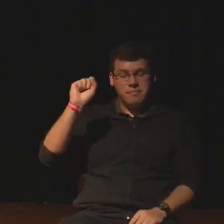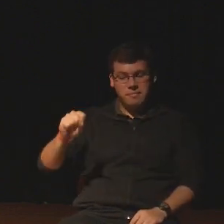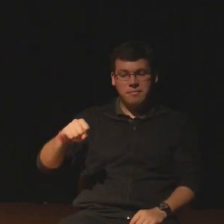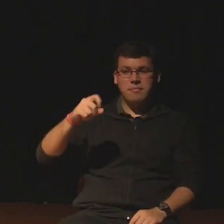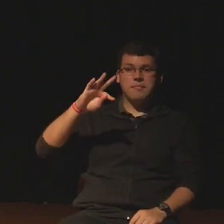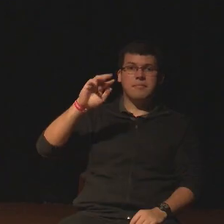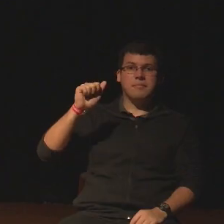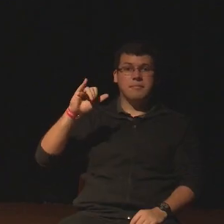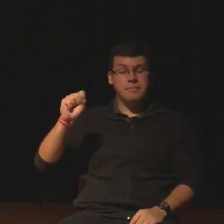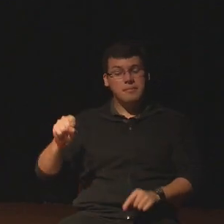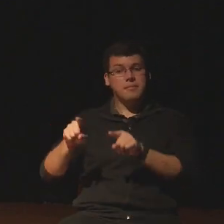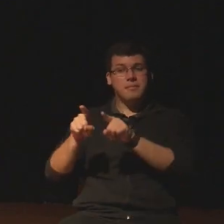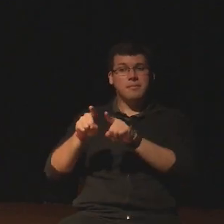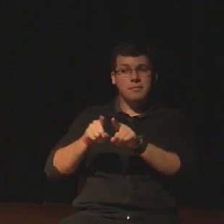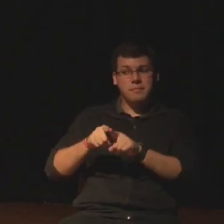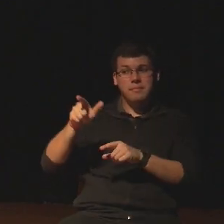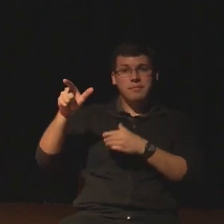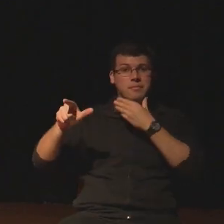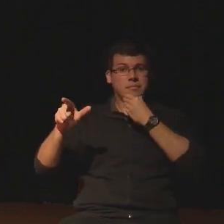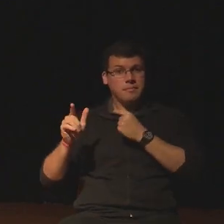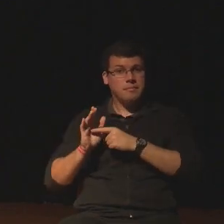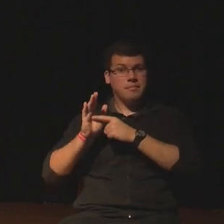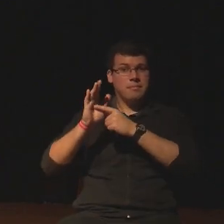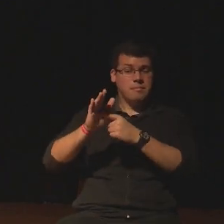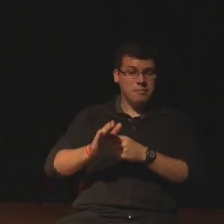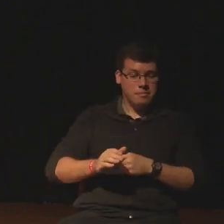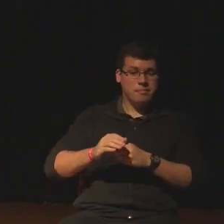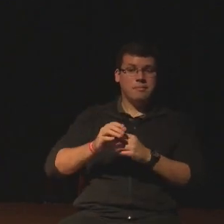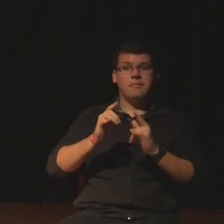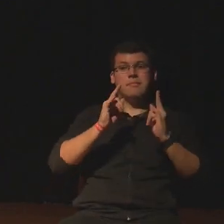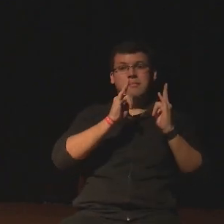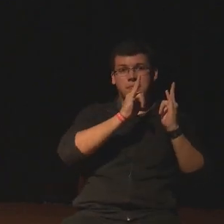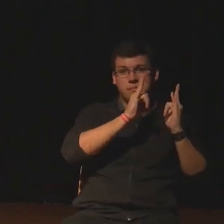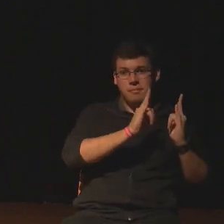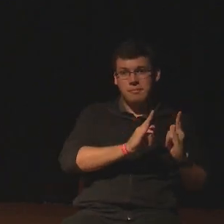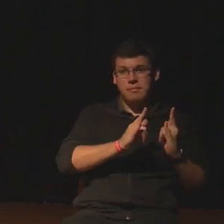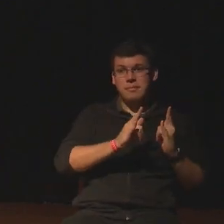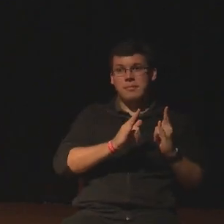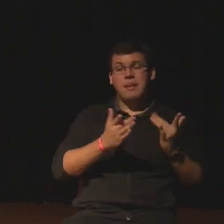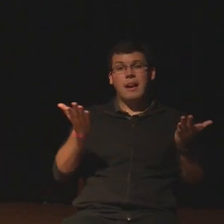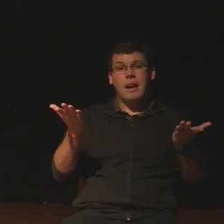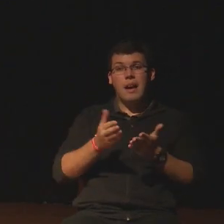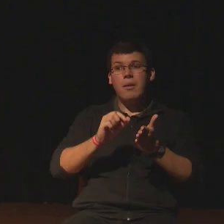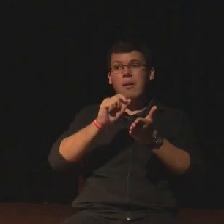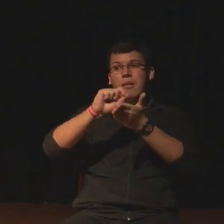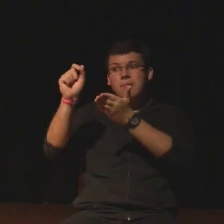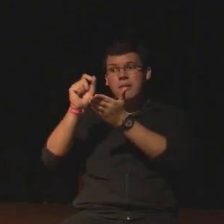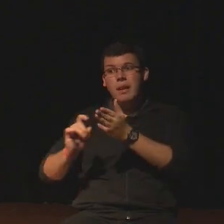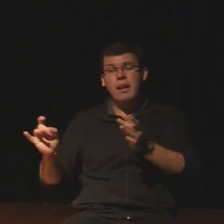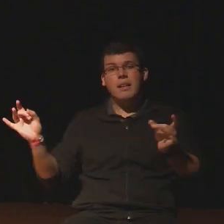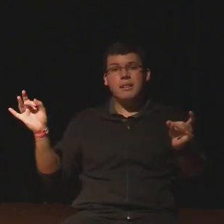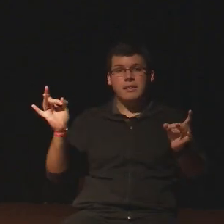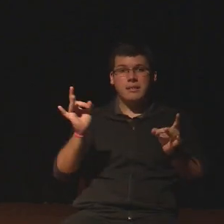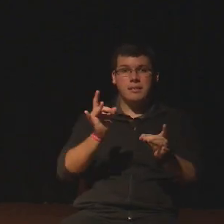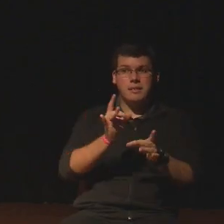MASP. Então, a partir de agora, nós encerramos as inscrições. Tem mais alguém?